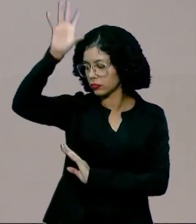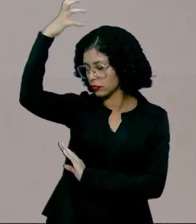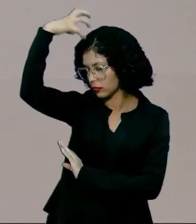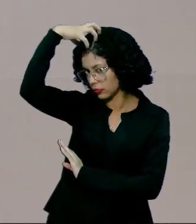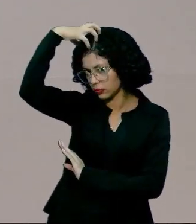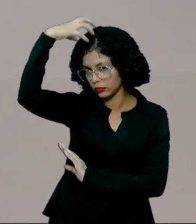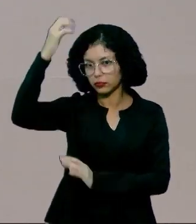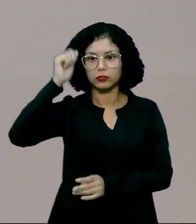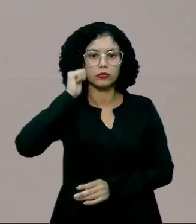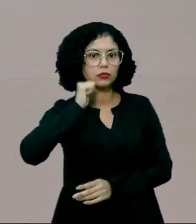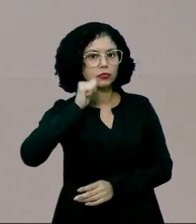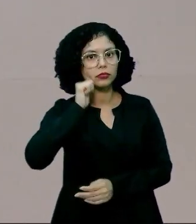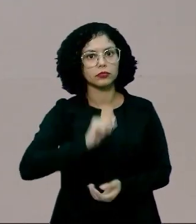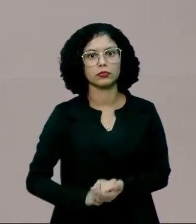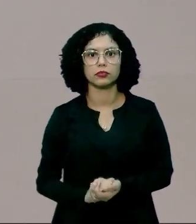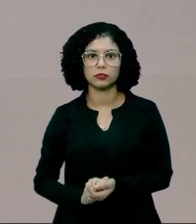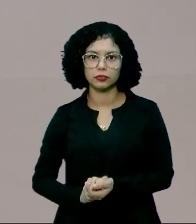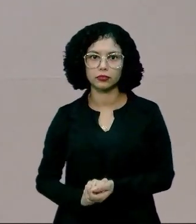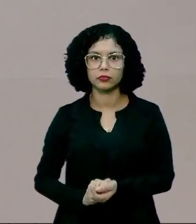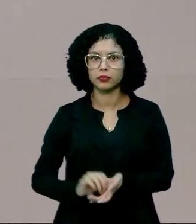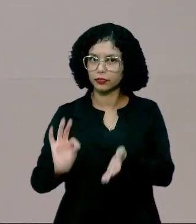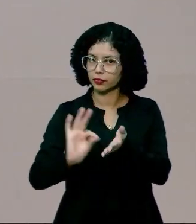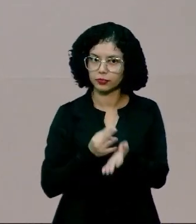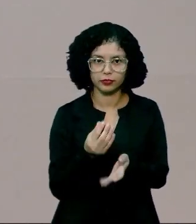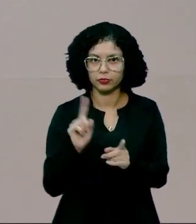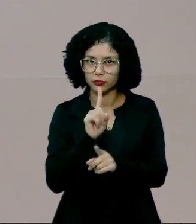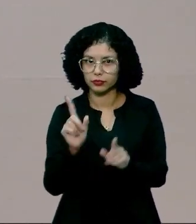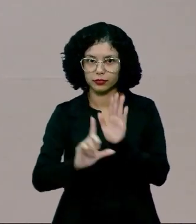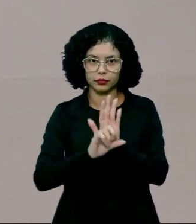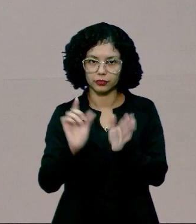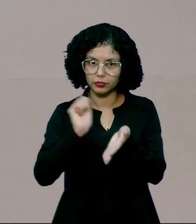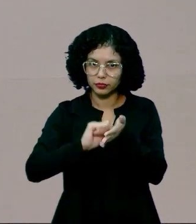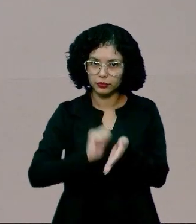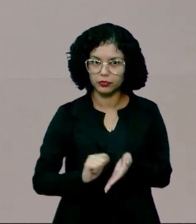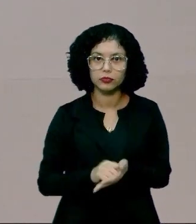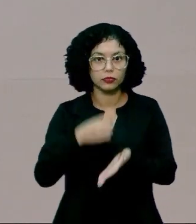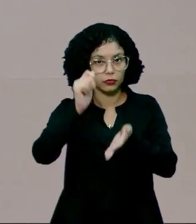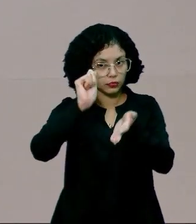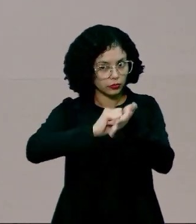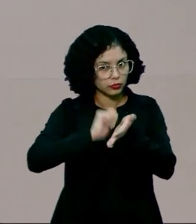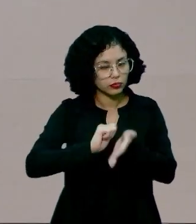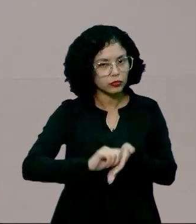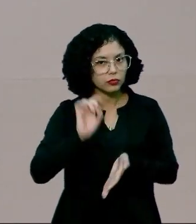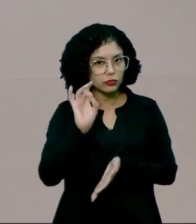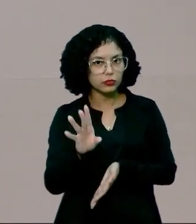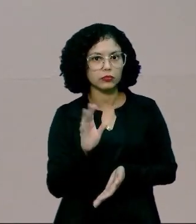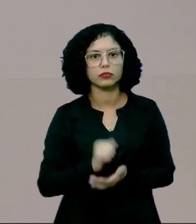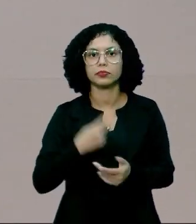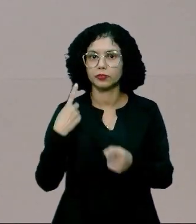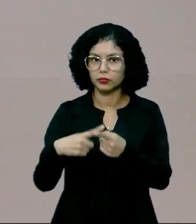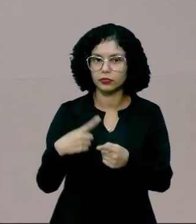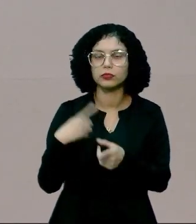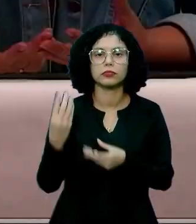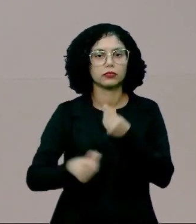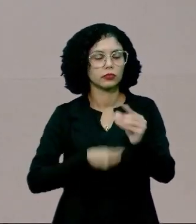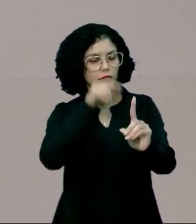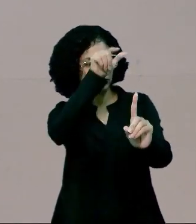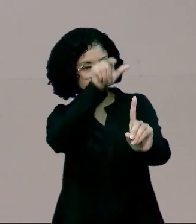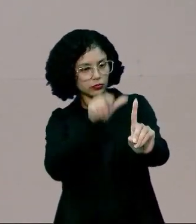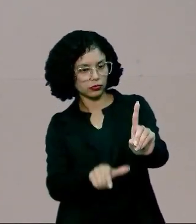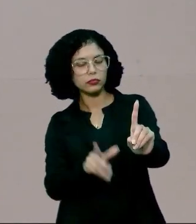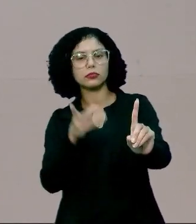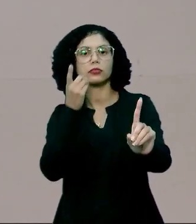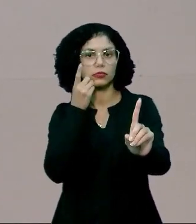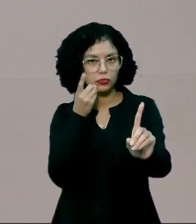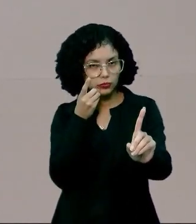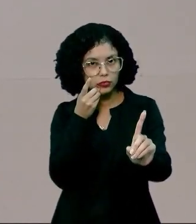Isabel. Mas calma lá, não foi a Princesa Isabel que elaborou essa lei, tá? Ela assinou porque ela estava como regente naquela